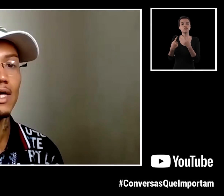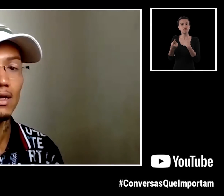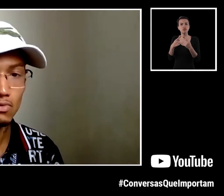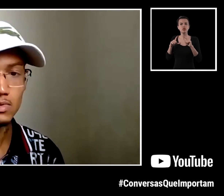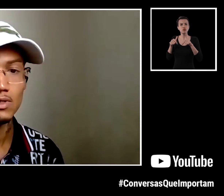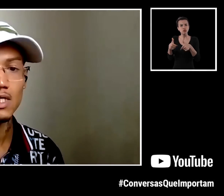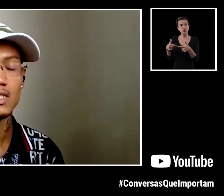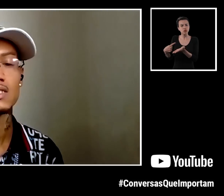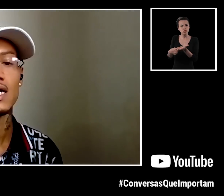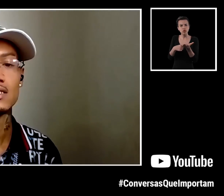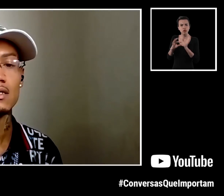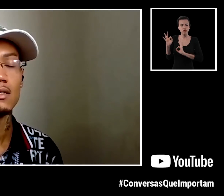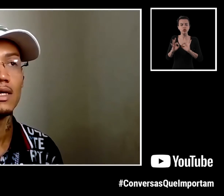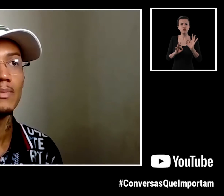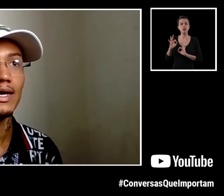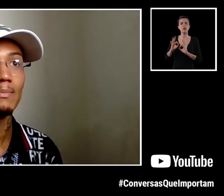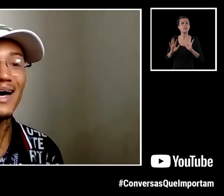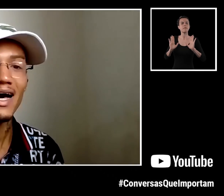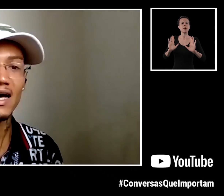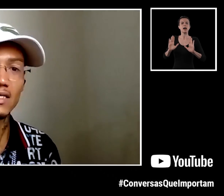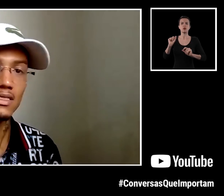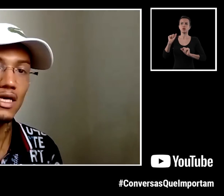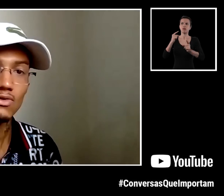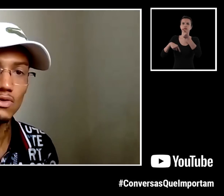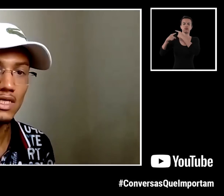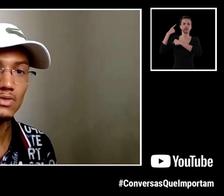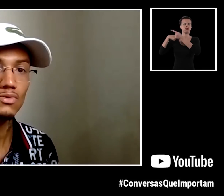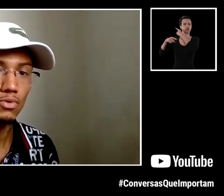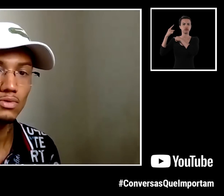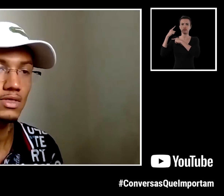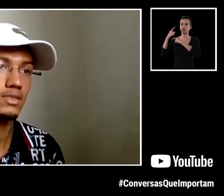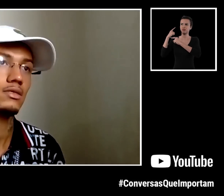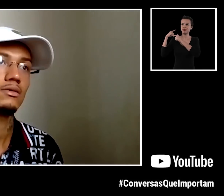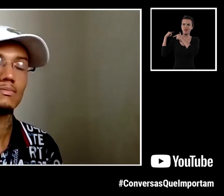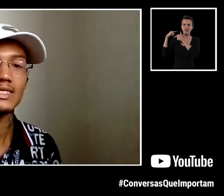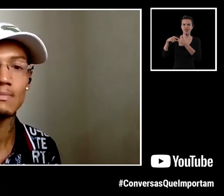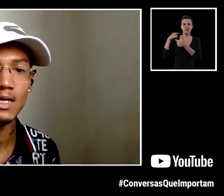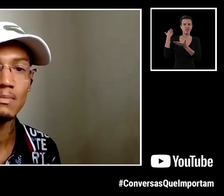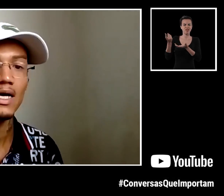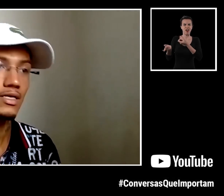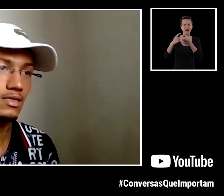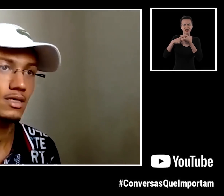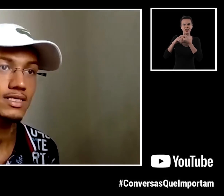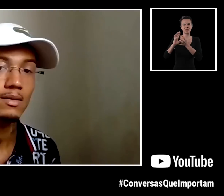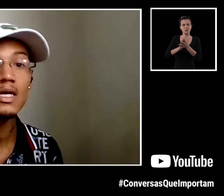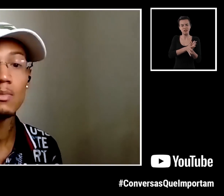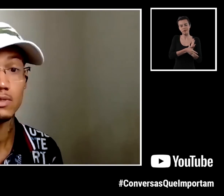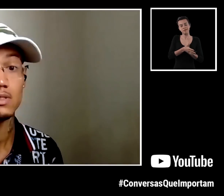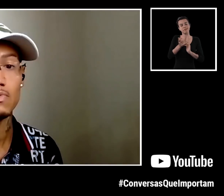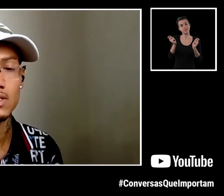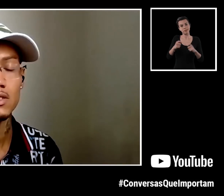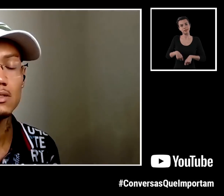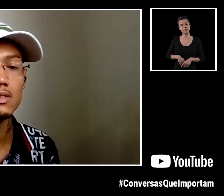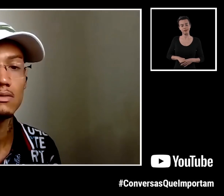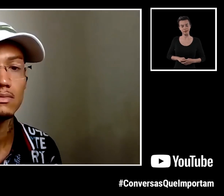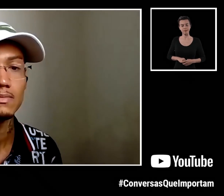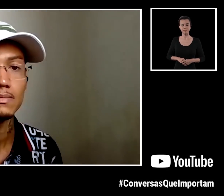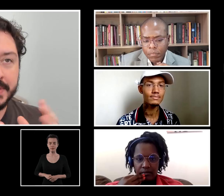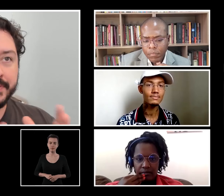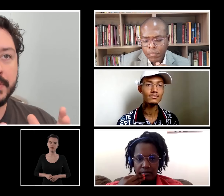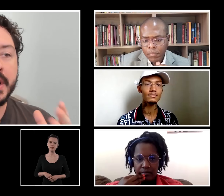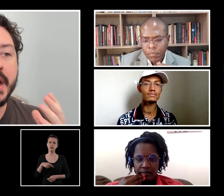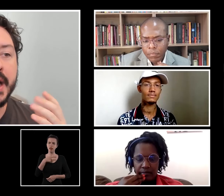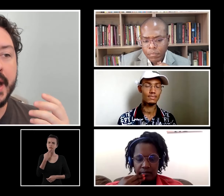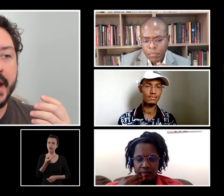político, da luta organizada, para barrar esse retrocesso todo, essa barbárie e essa possível extinção.